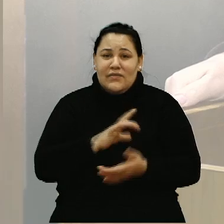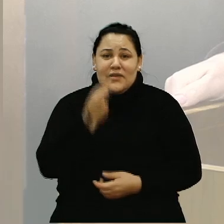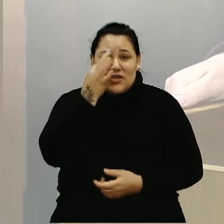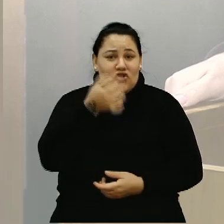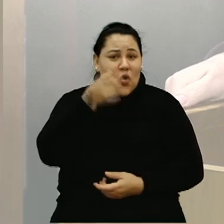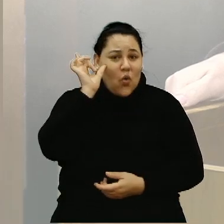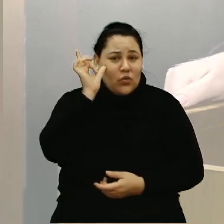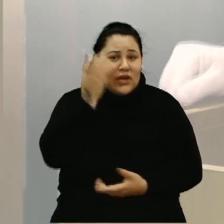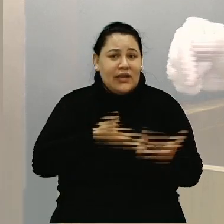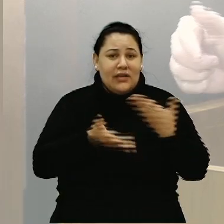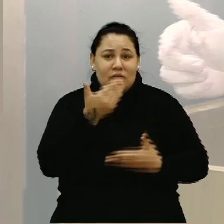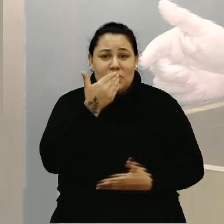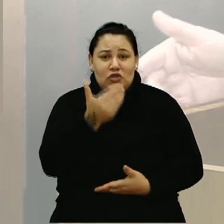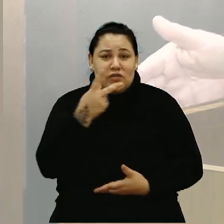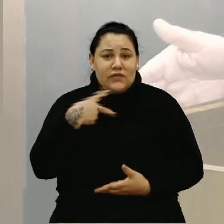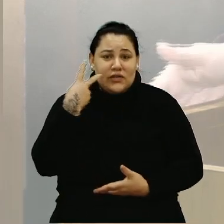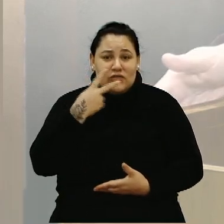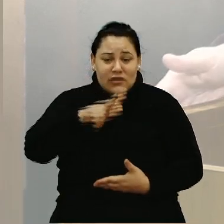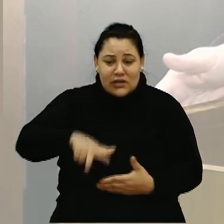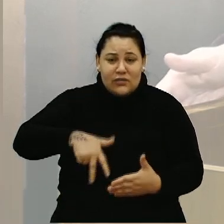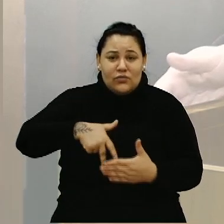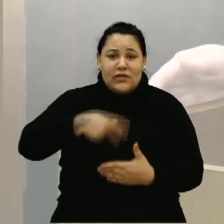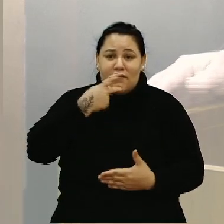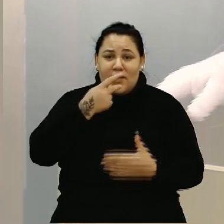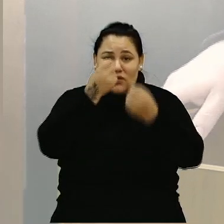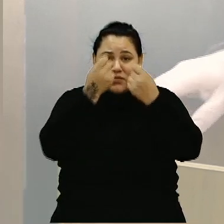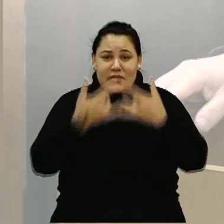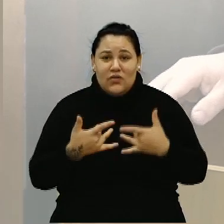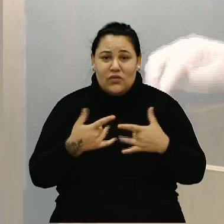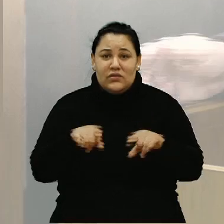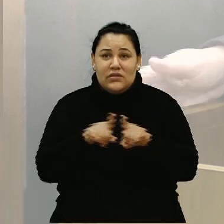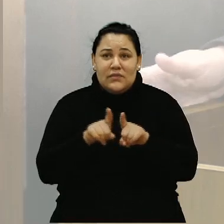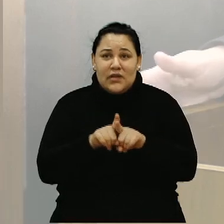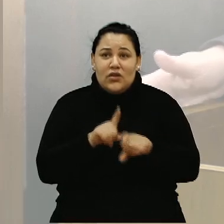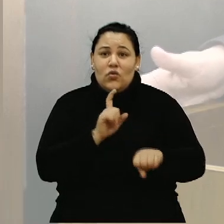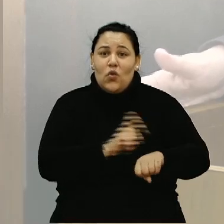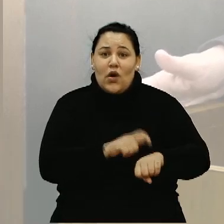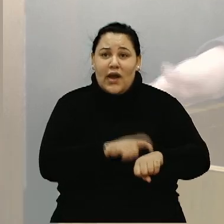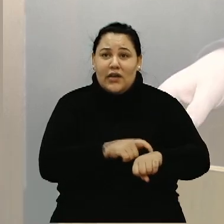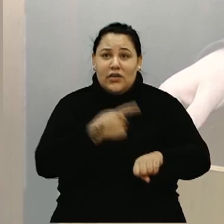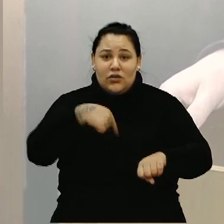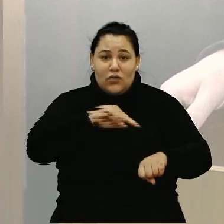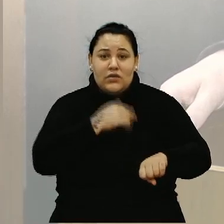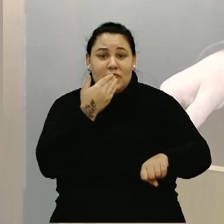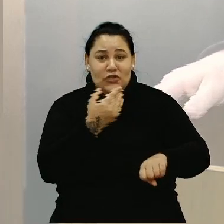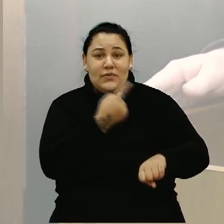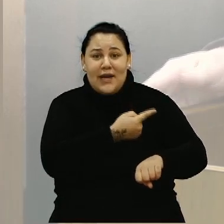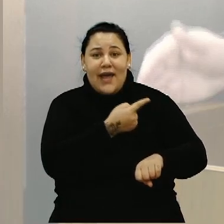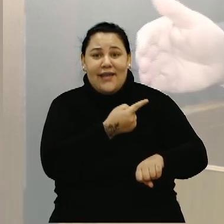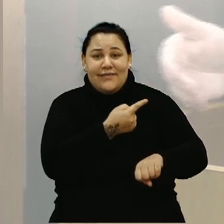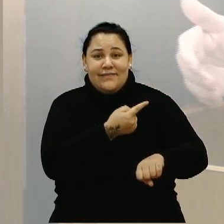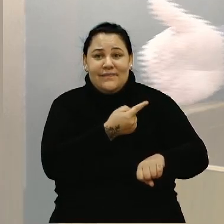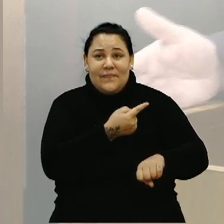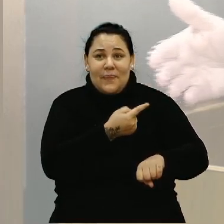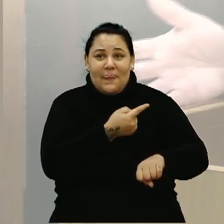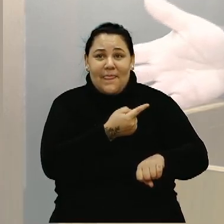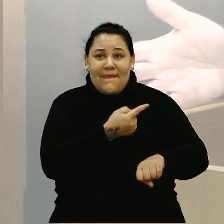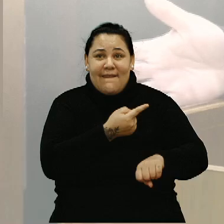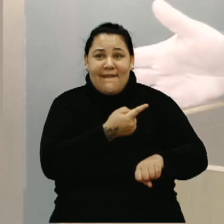na tribuna, fez uma prestação de contas, inclusive no horário que nós determinamos que ela viesse. Então, não há